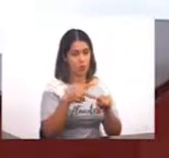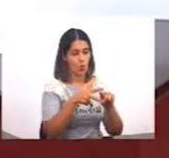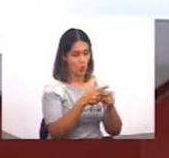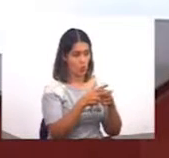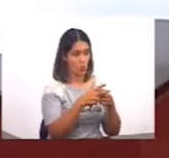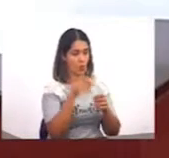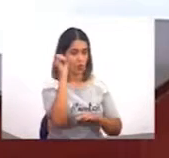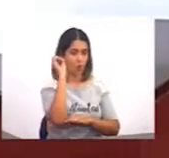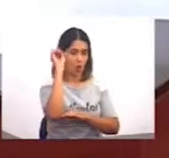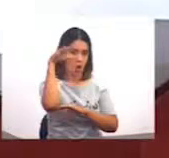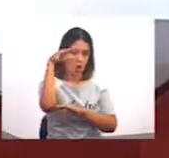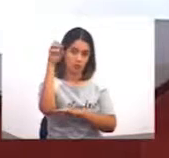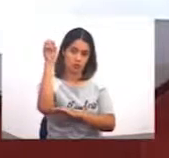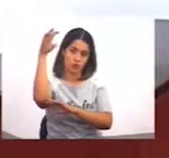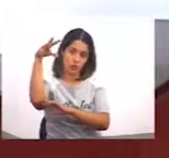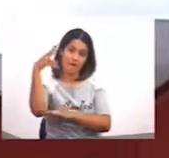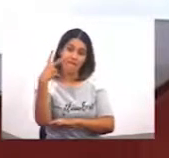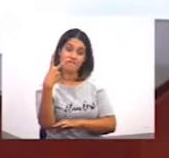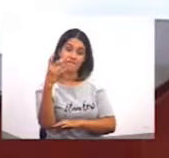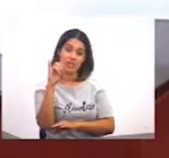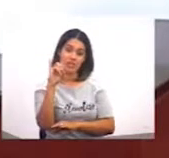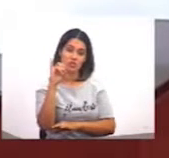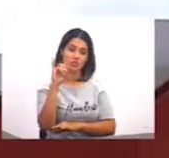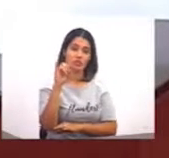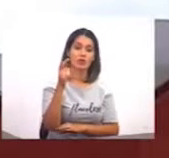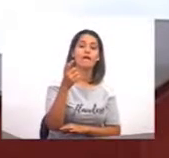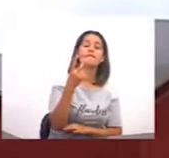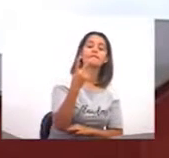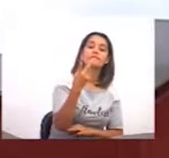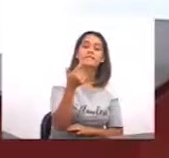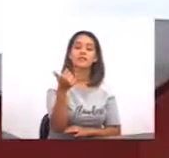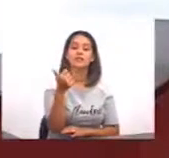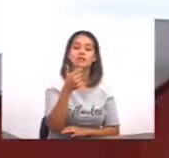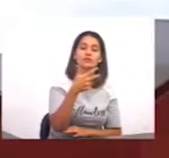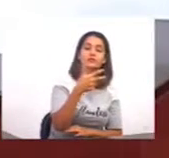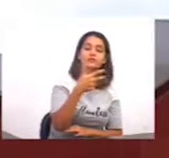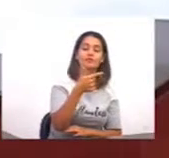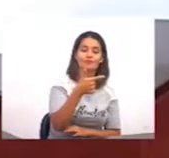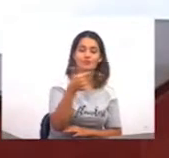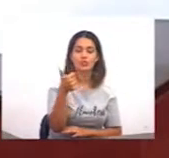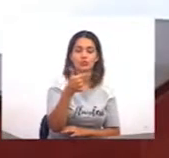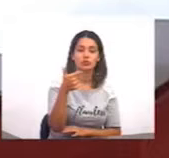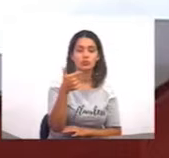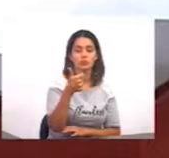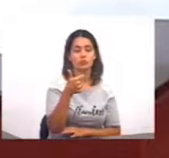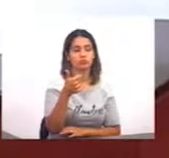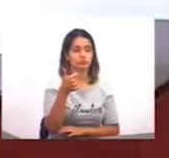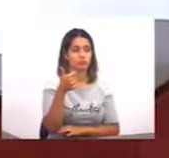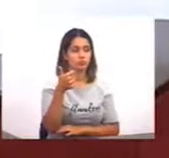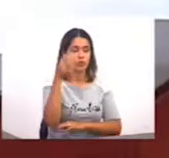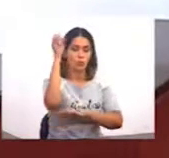iluminação, sendo 21 de cada lado da avenida, com iluminação de LED, fiação, padrão de